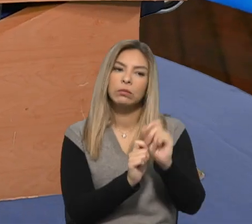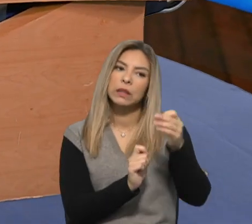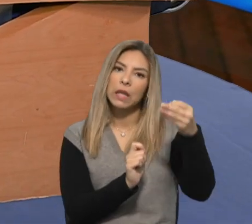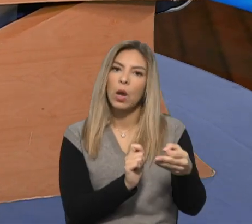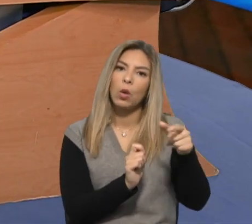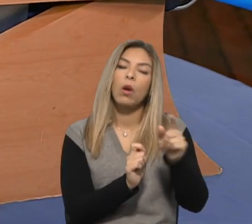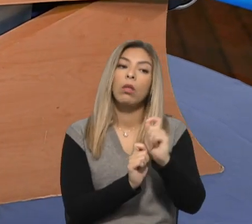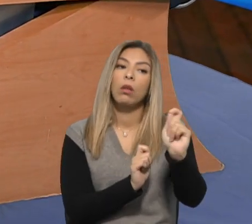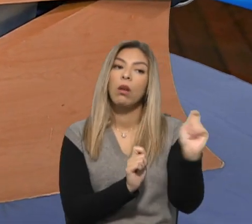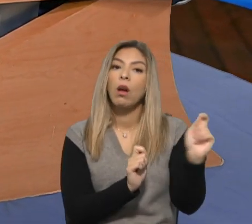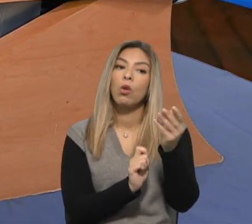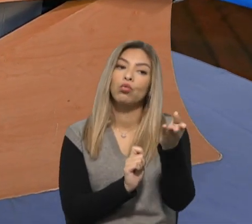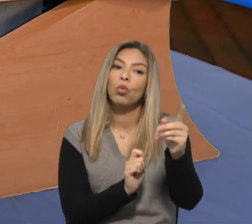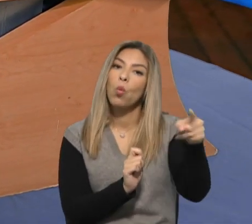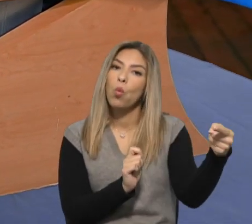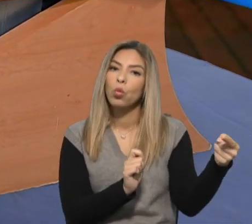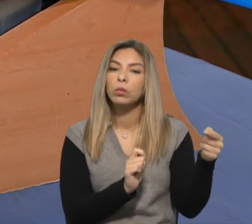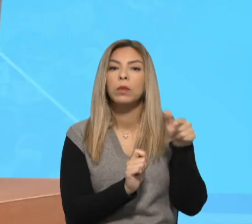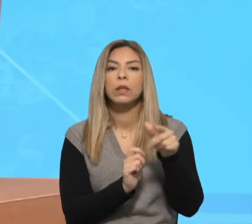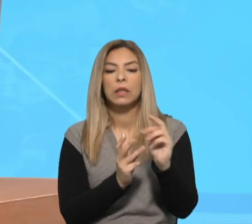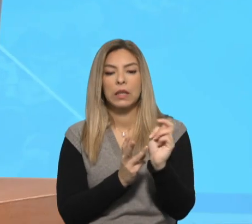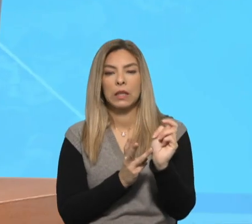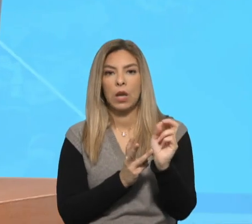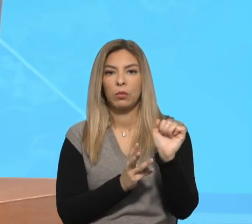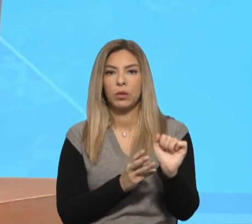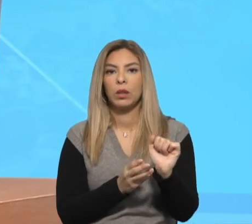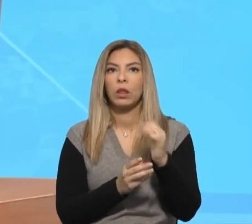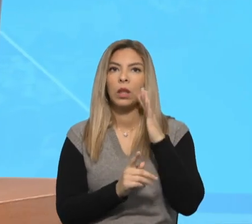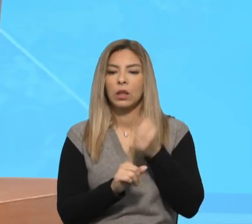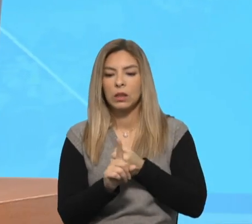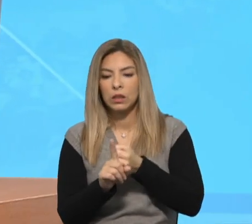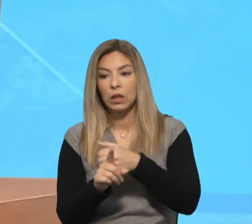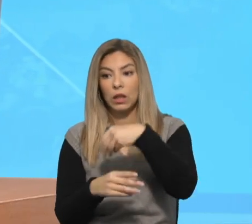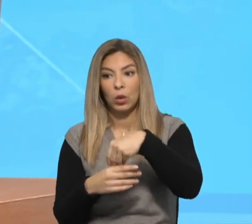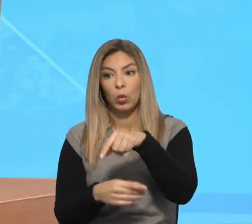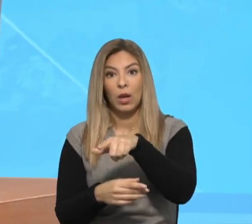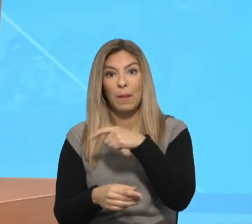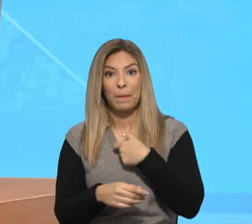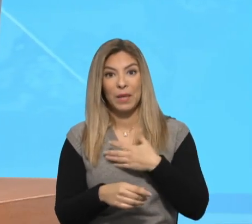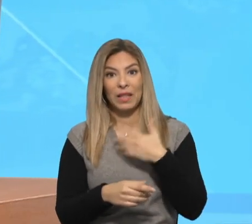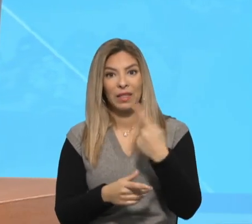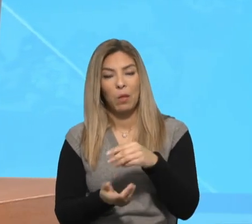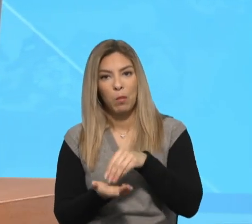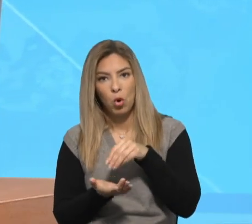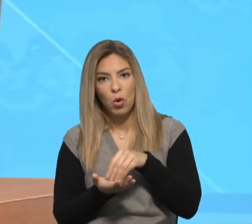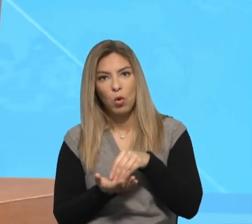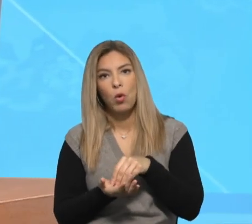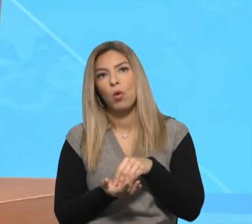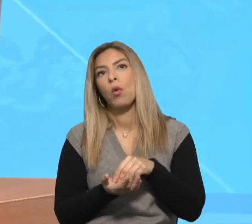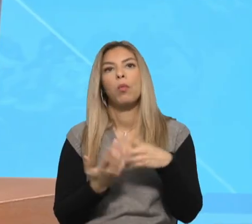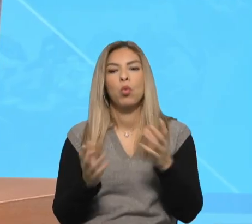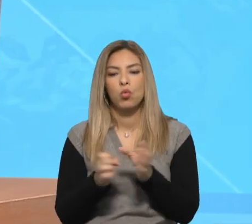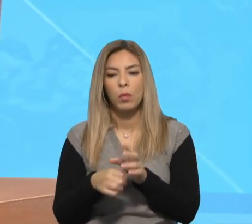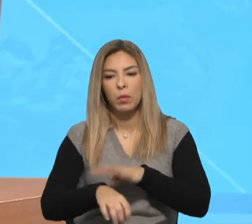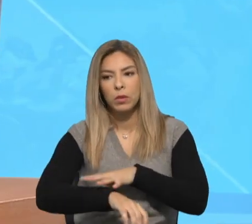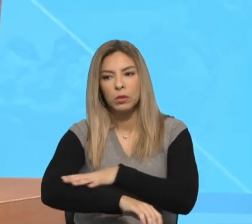depois agora estamos com um terceiro projeto que é para combater a pobreza no interior das empresas. Quer dizer, muitas vezes os conselhos de administração